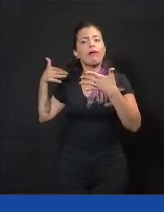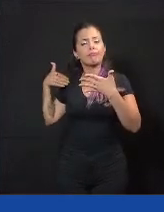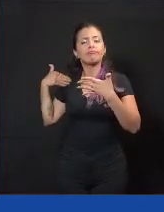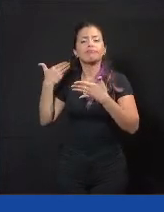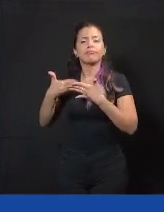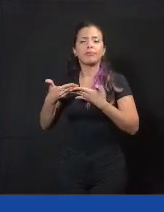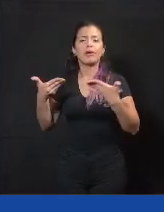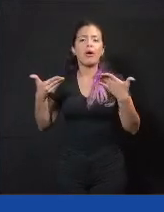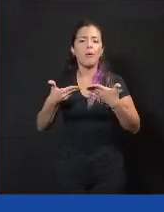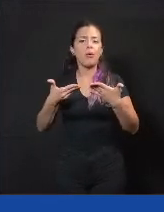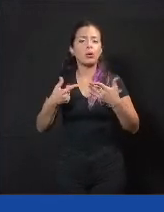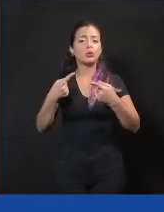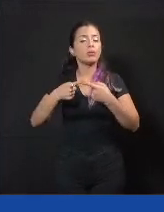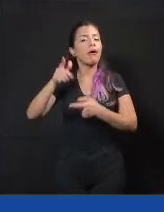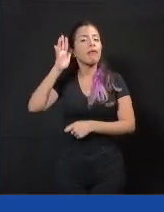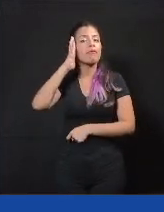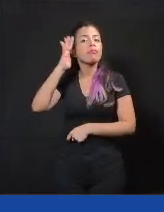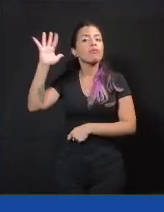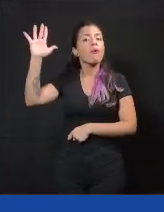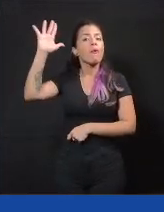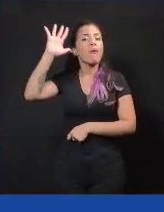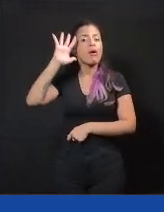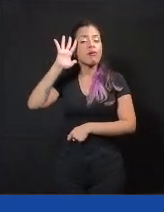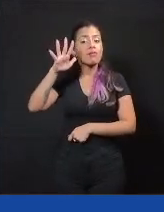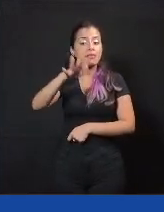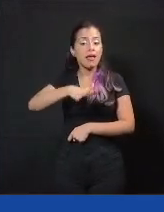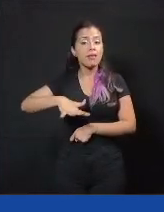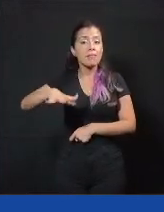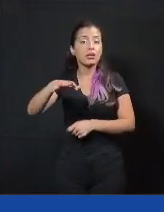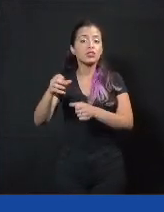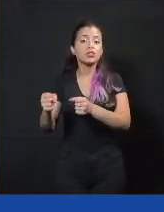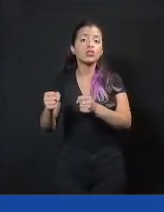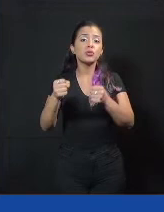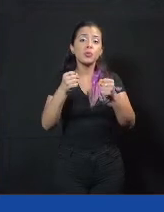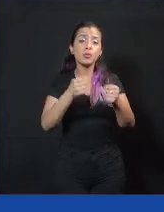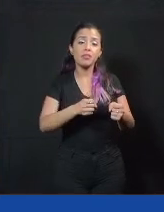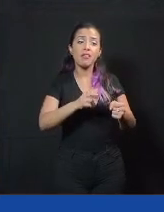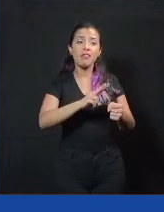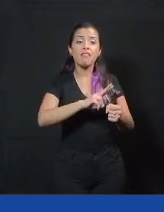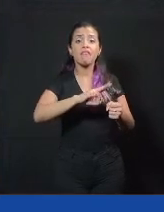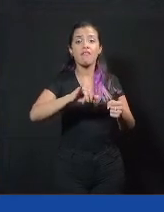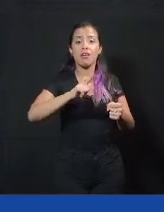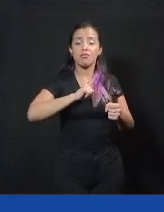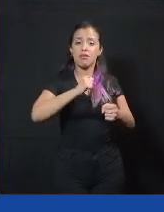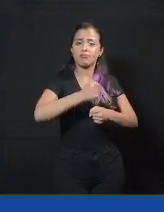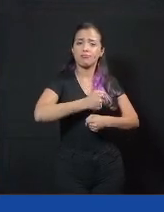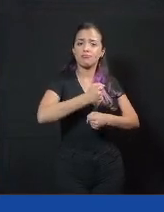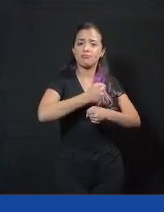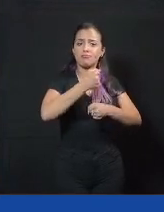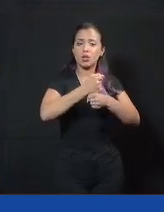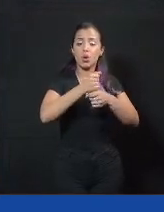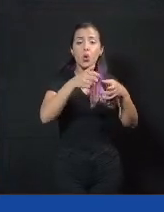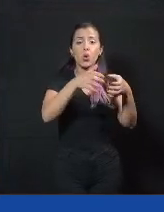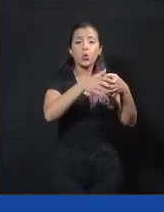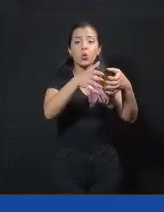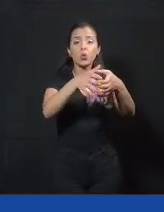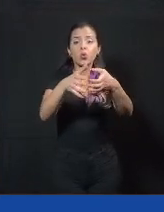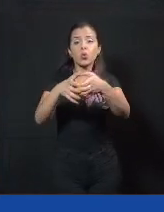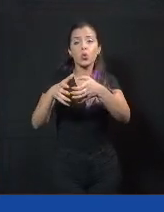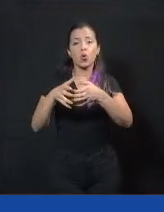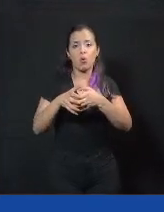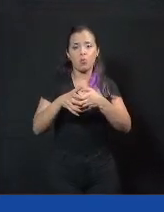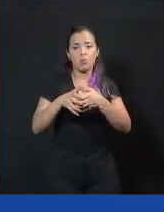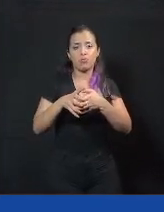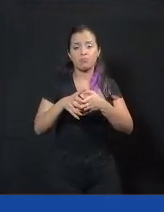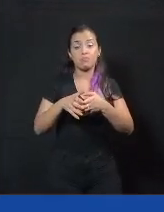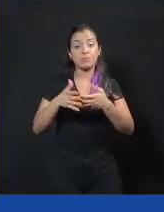dessas teorias para dentro dos espaços de poder que vão constituir as elites republicanas. Né? Então, quando a